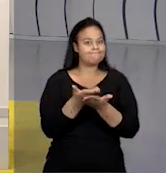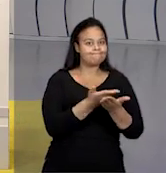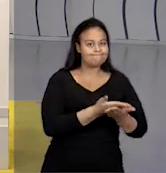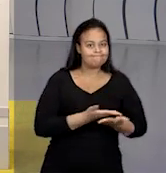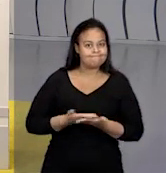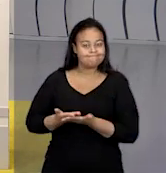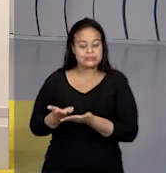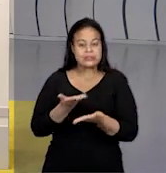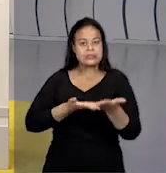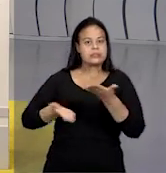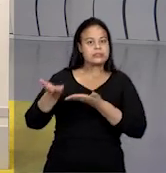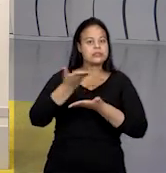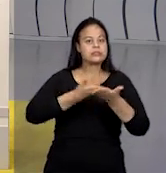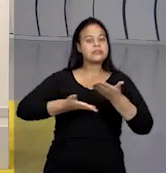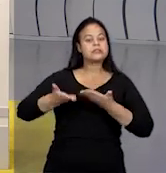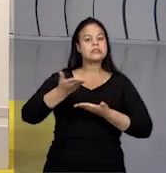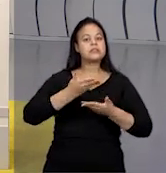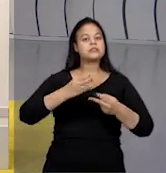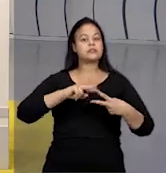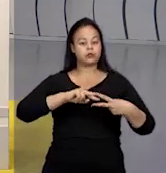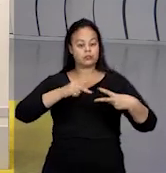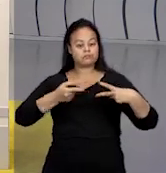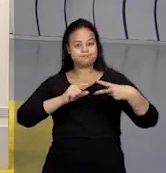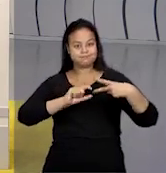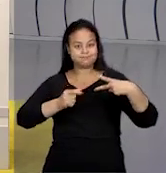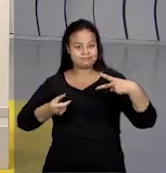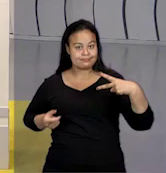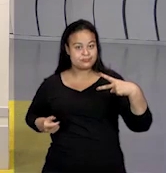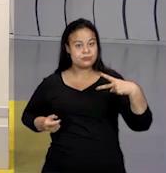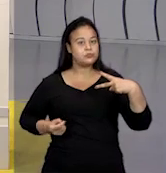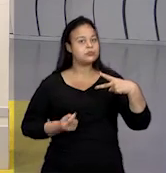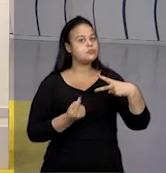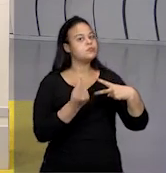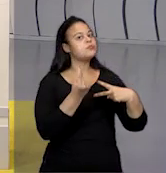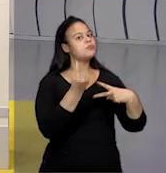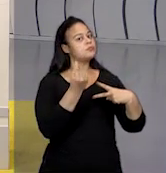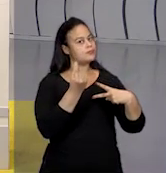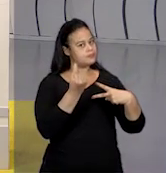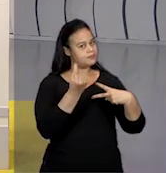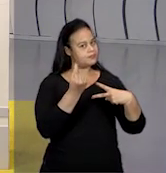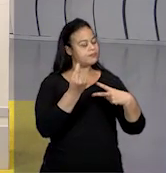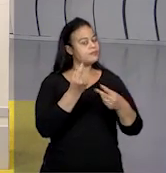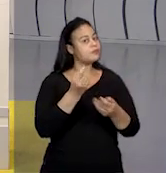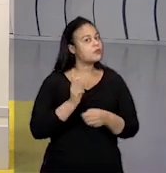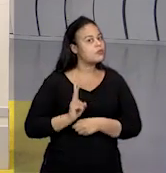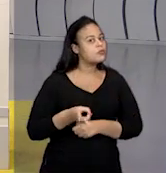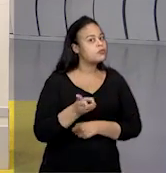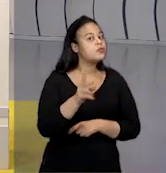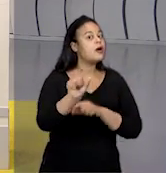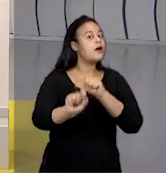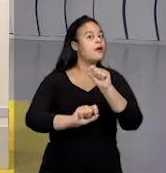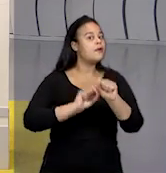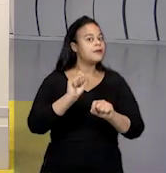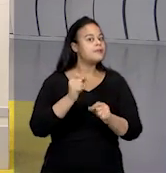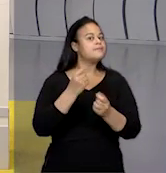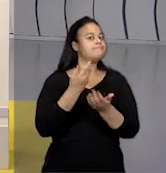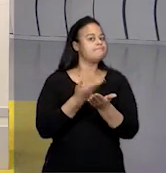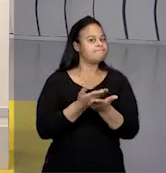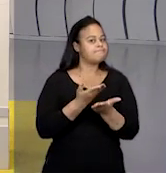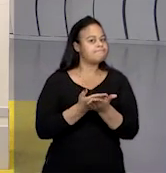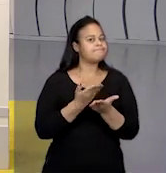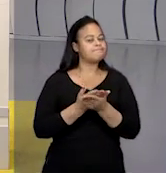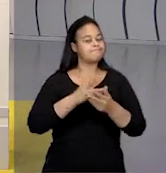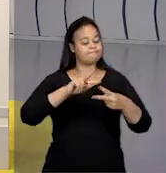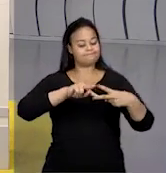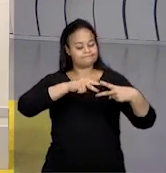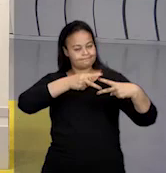interação gênica 1. Continuamos aí ao estudo da genética. Bom, nessa aula